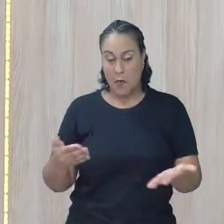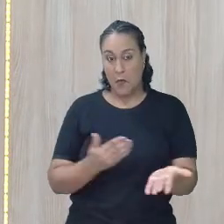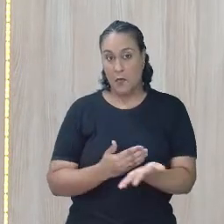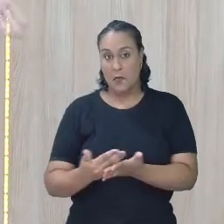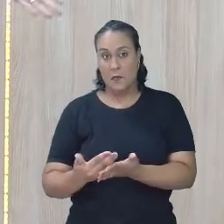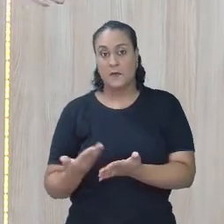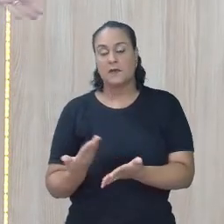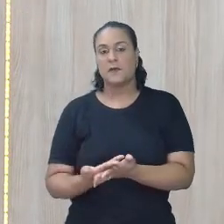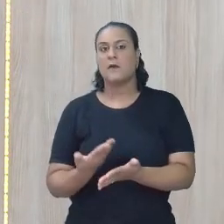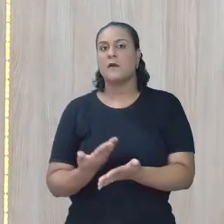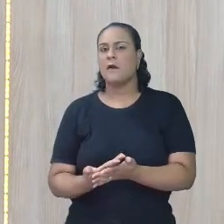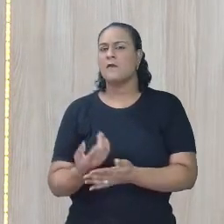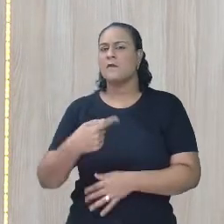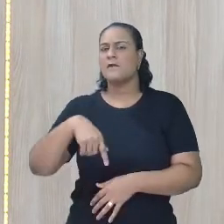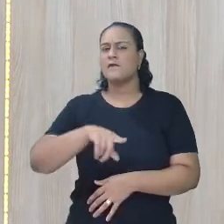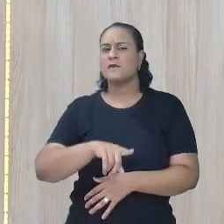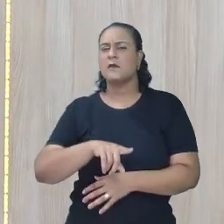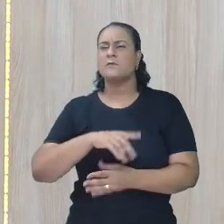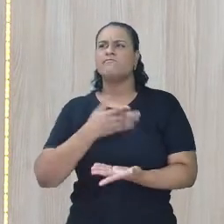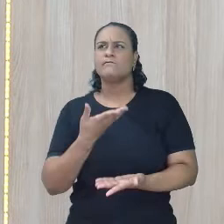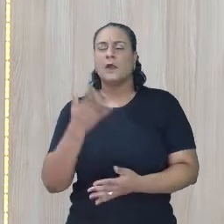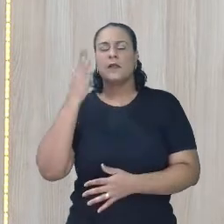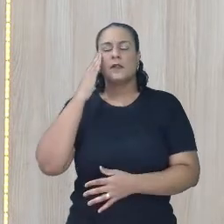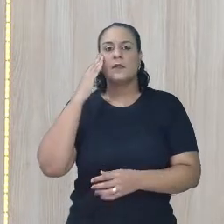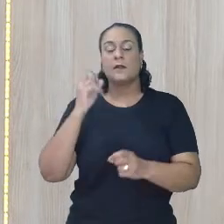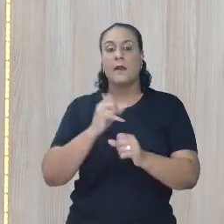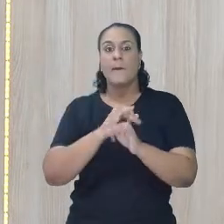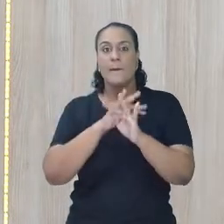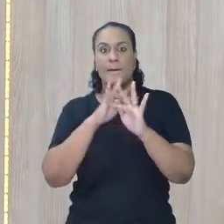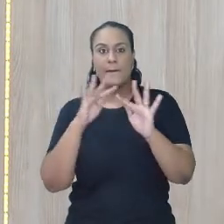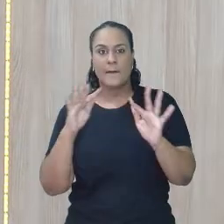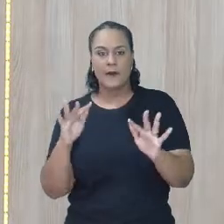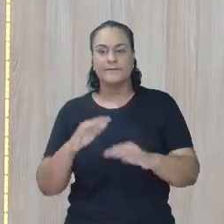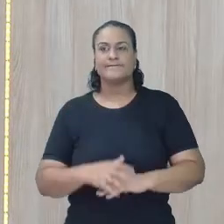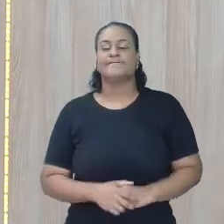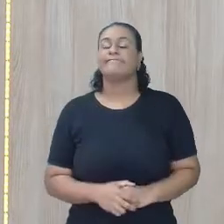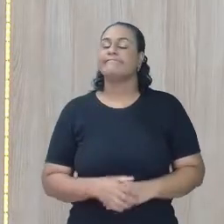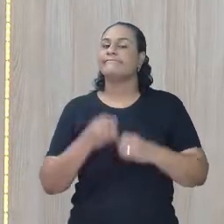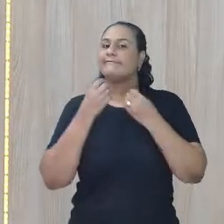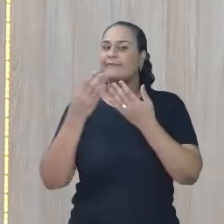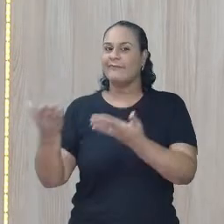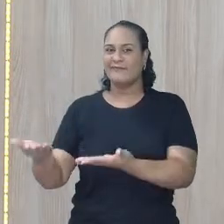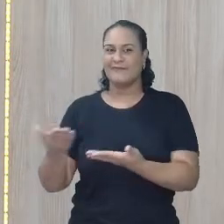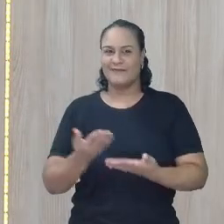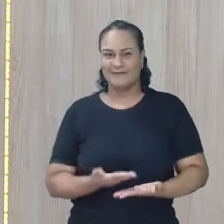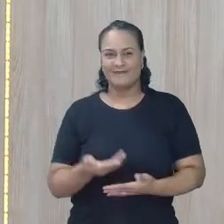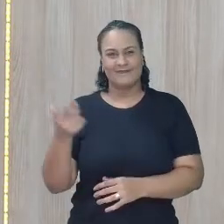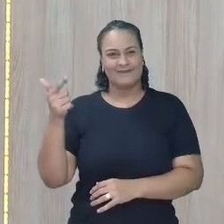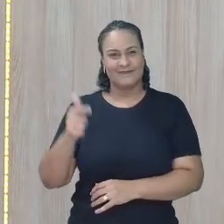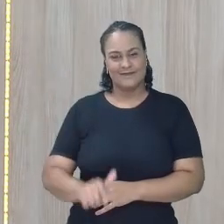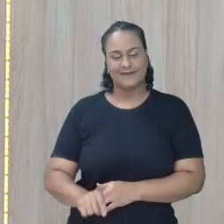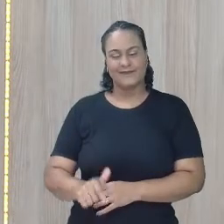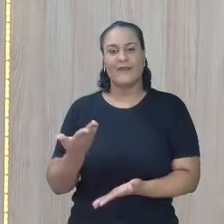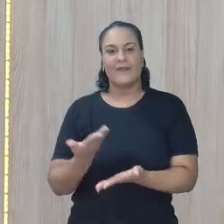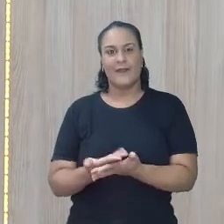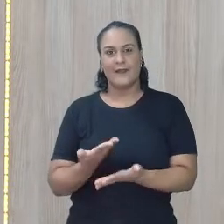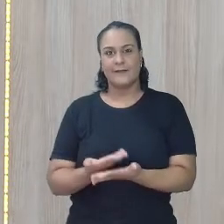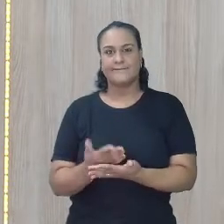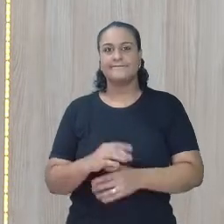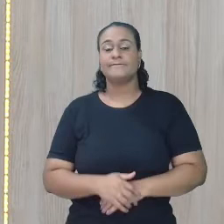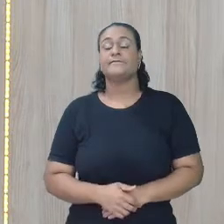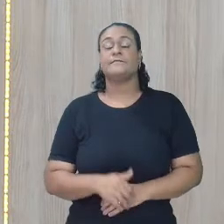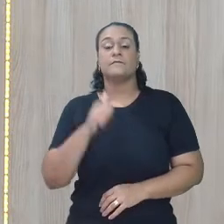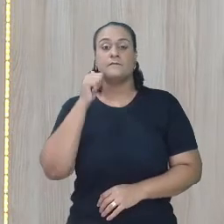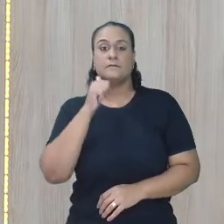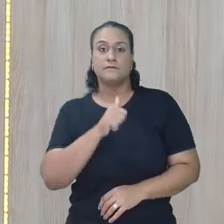gancho e acompanhar o finalzinho com alguns exemplos para a gente resolver, tá bom? Então, sejam bem-vindos e bem-vindas mais uma vez à nossa aula, alunos